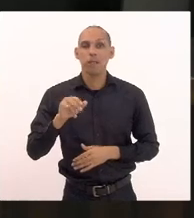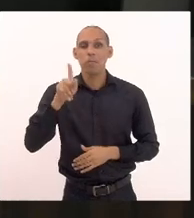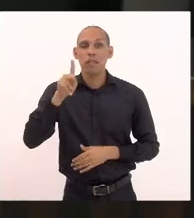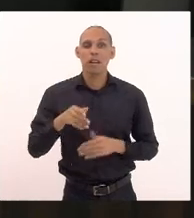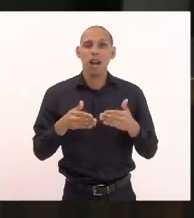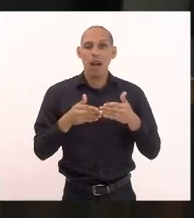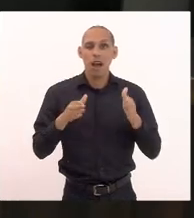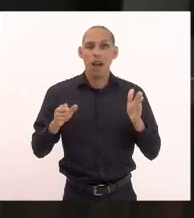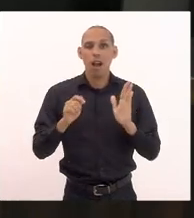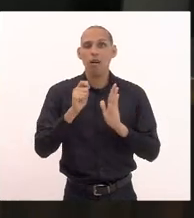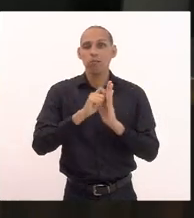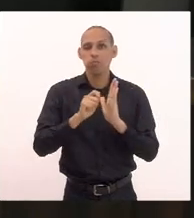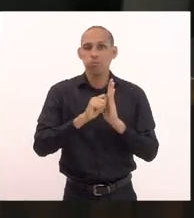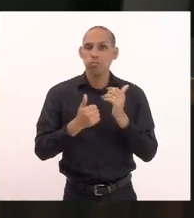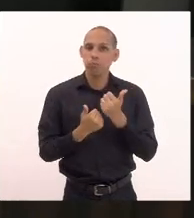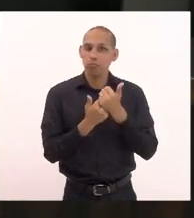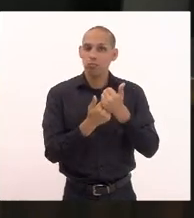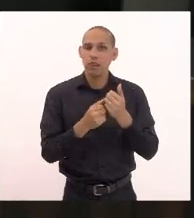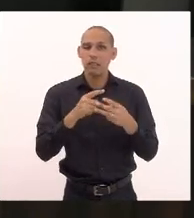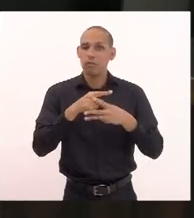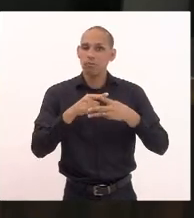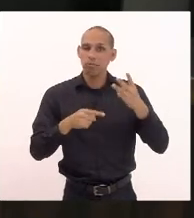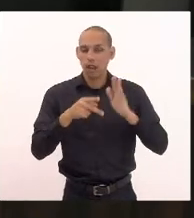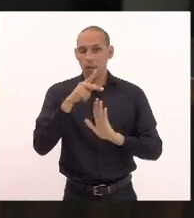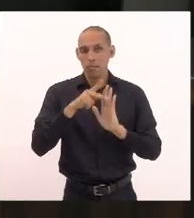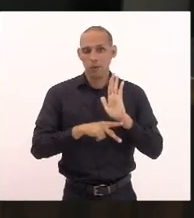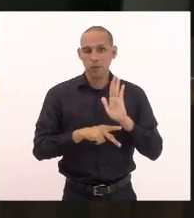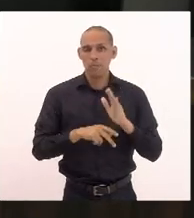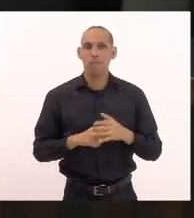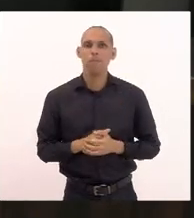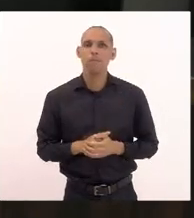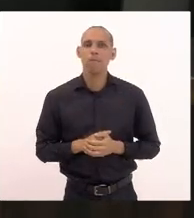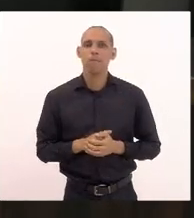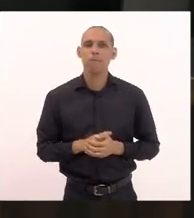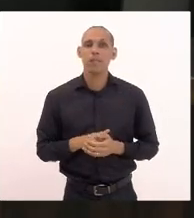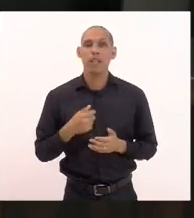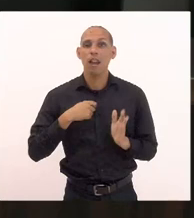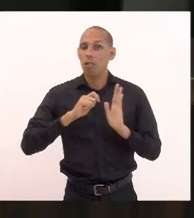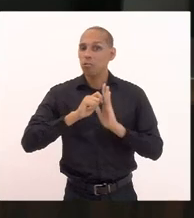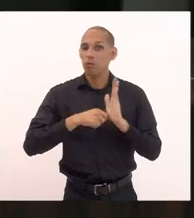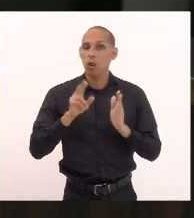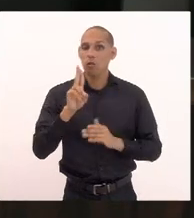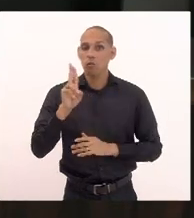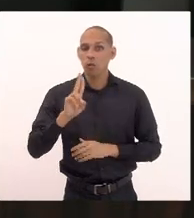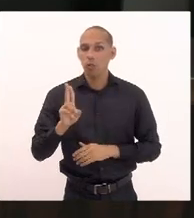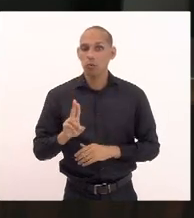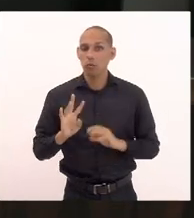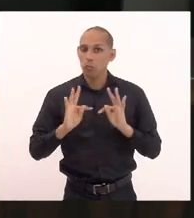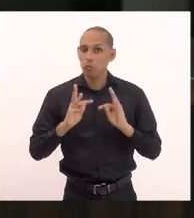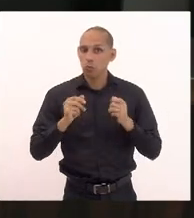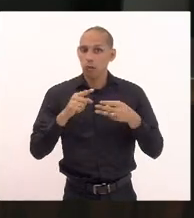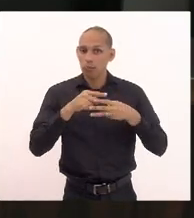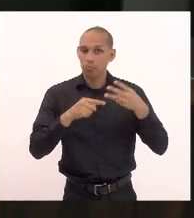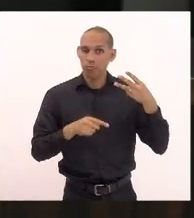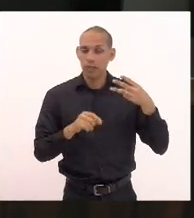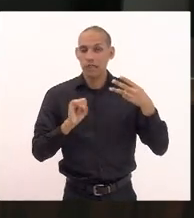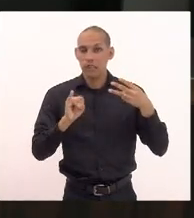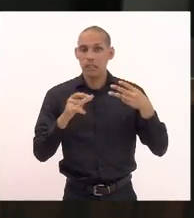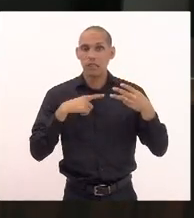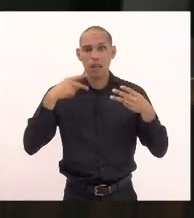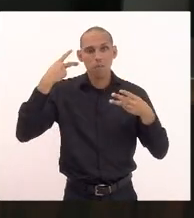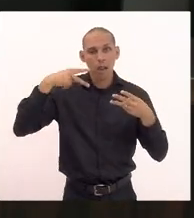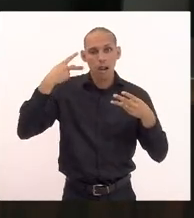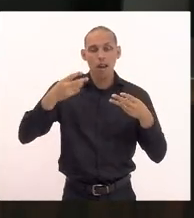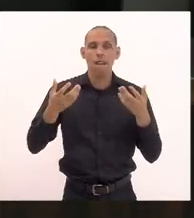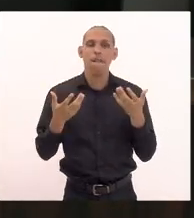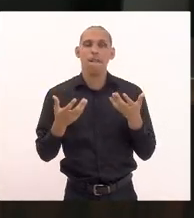abrir coautoria dos três projetos. Eu vou assinalar o nome de todos para os três. Se tiver algum parlamentar que